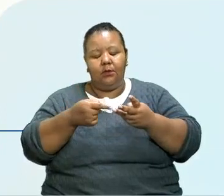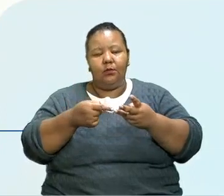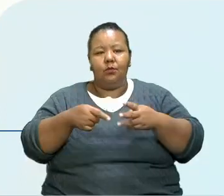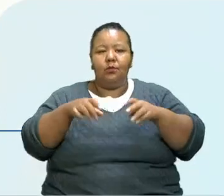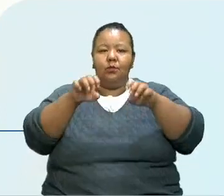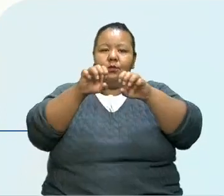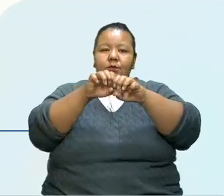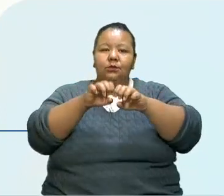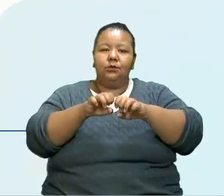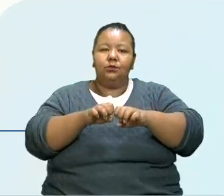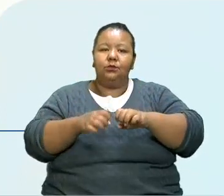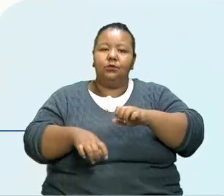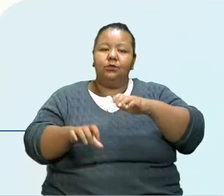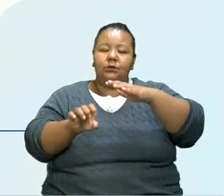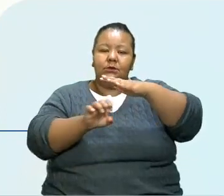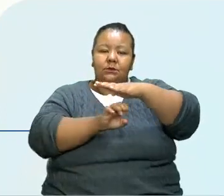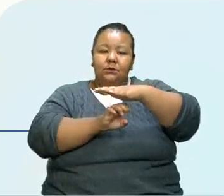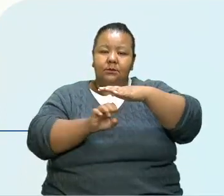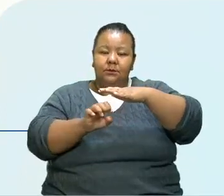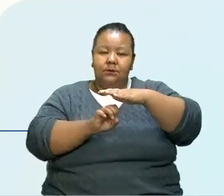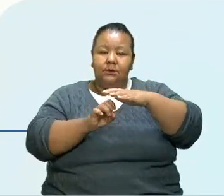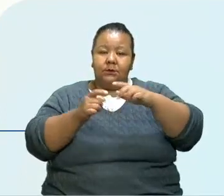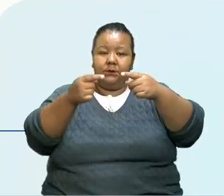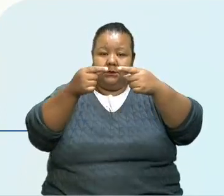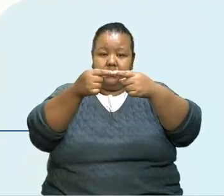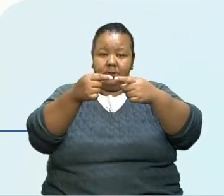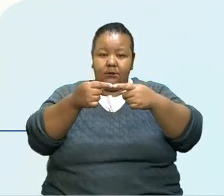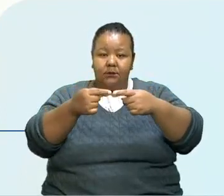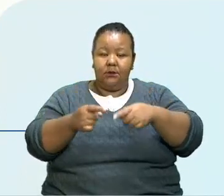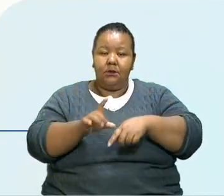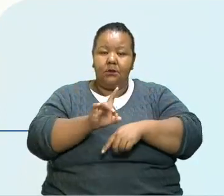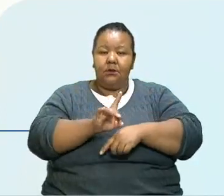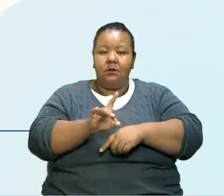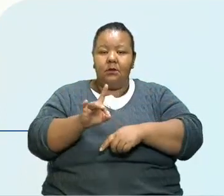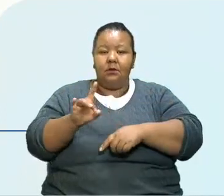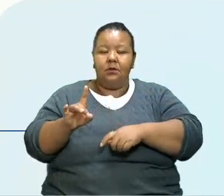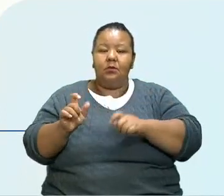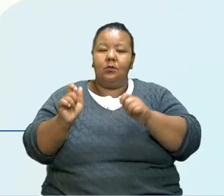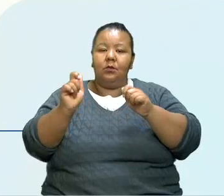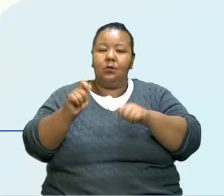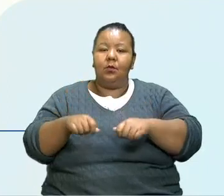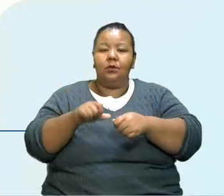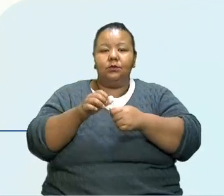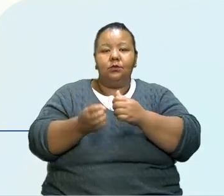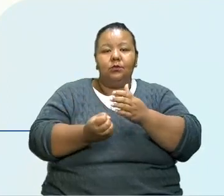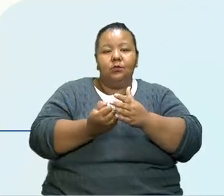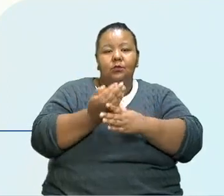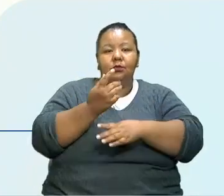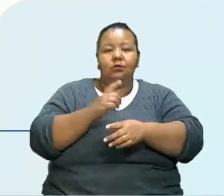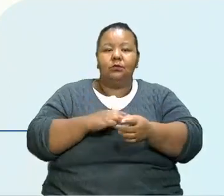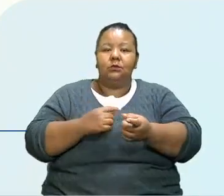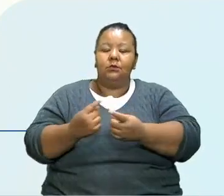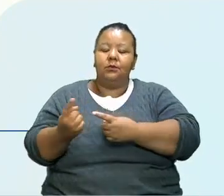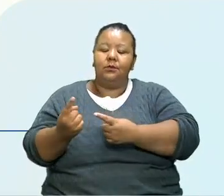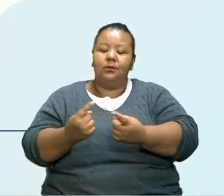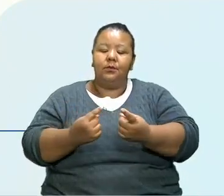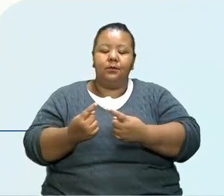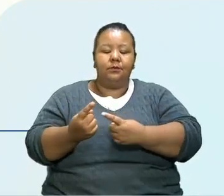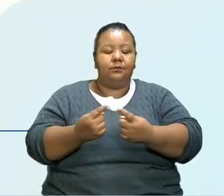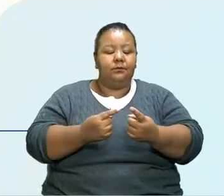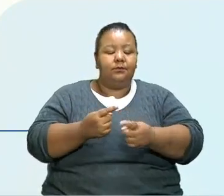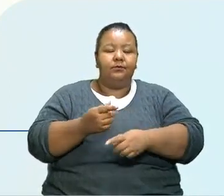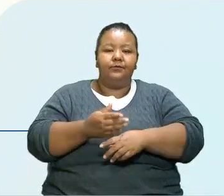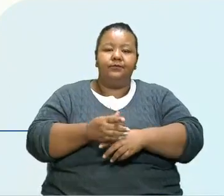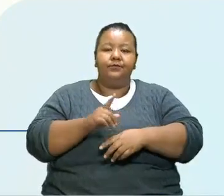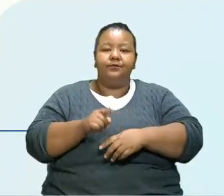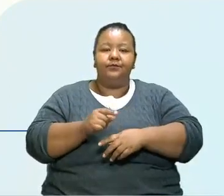empresa, integrar cada uma dessas partes para que eu possa estabelecer relações. O que é estabelecer relações? Falar assim,